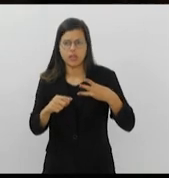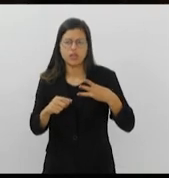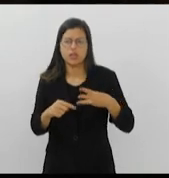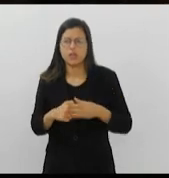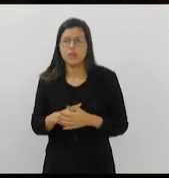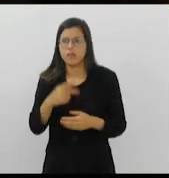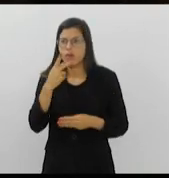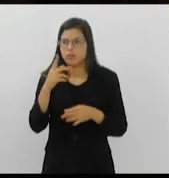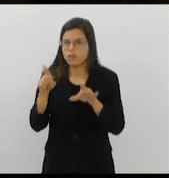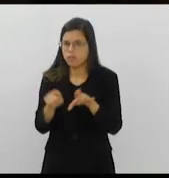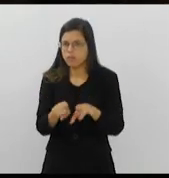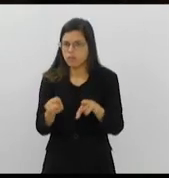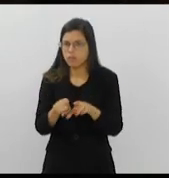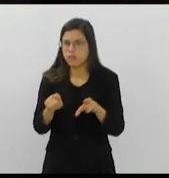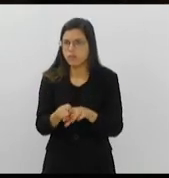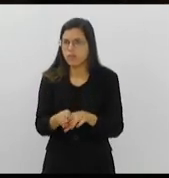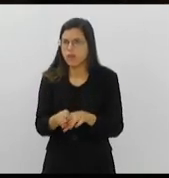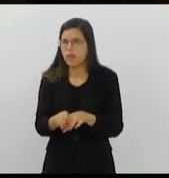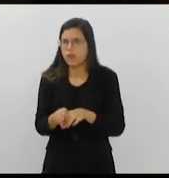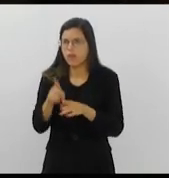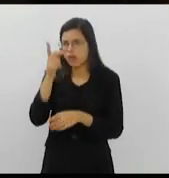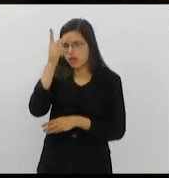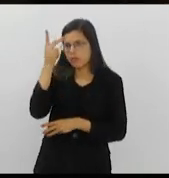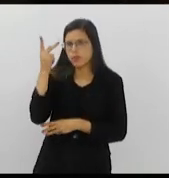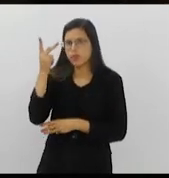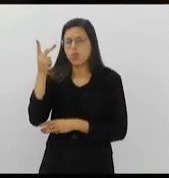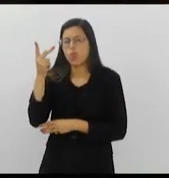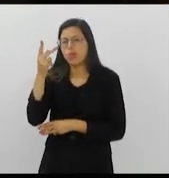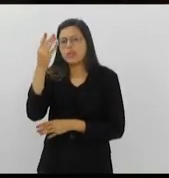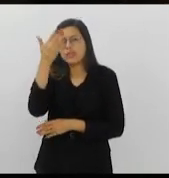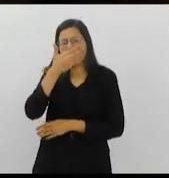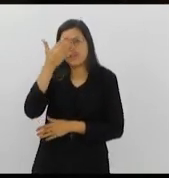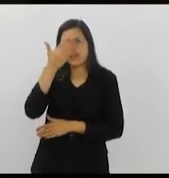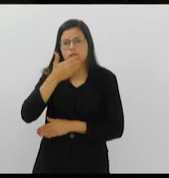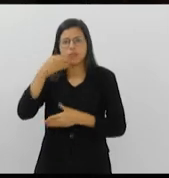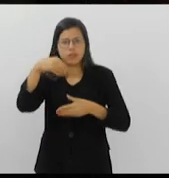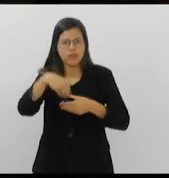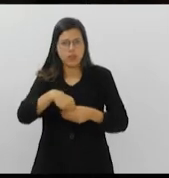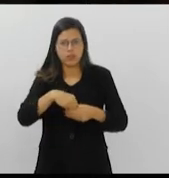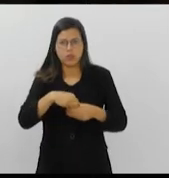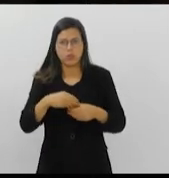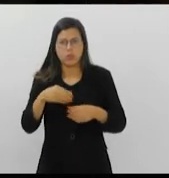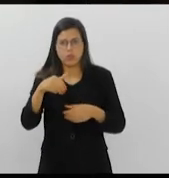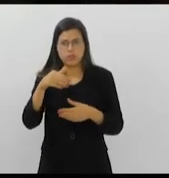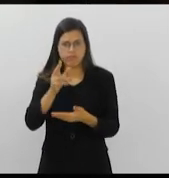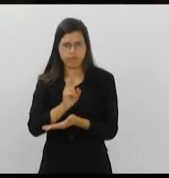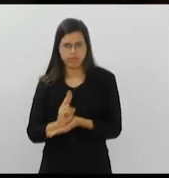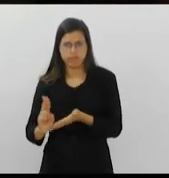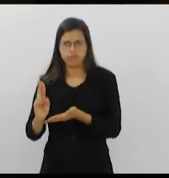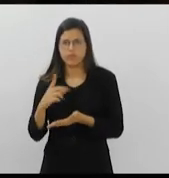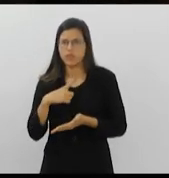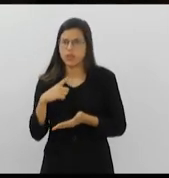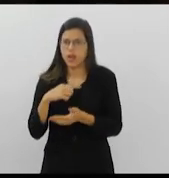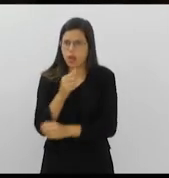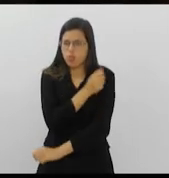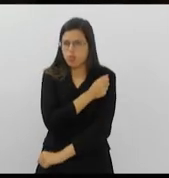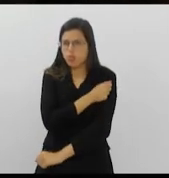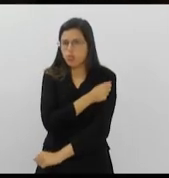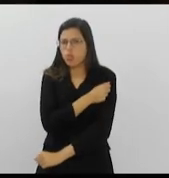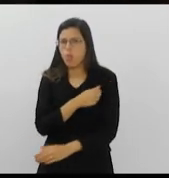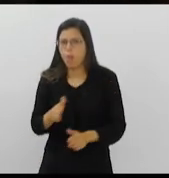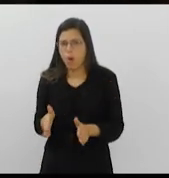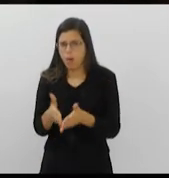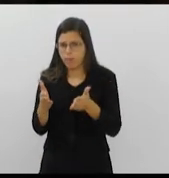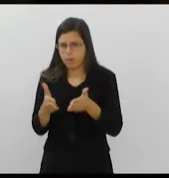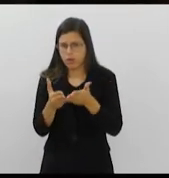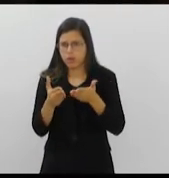falo sobretudo daqueles invisíveis, porque dentro do segmento estudantil há os estudantes de baixa renda, bem como